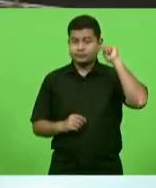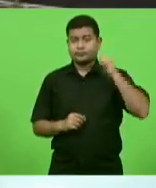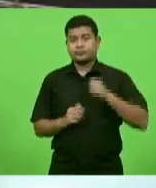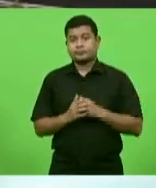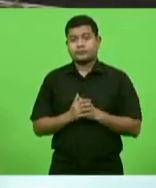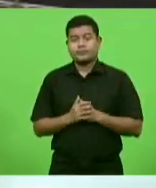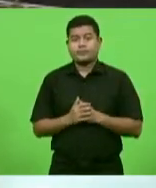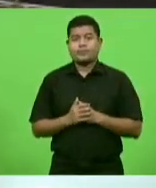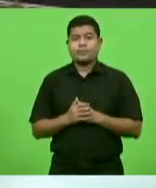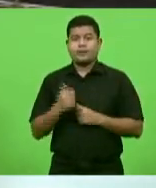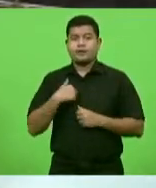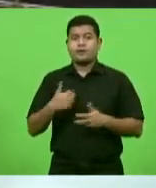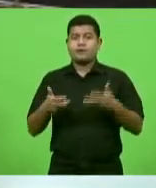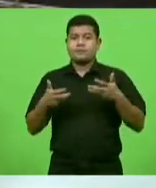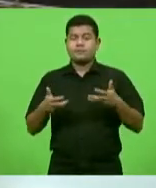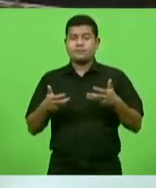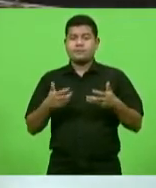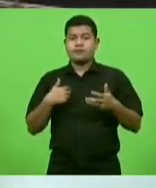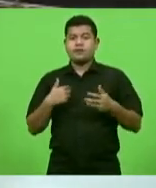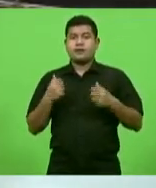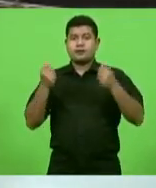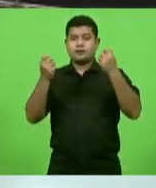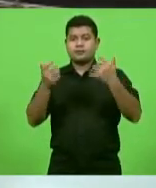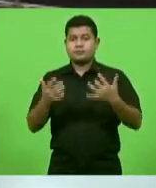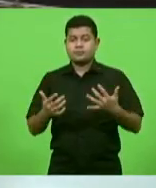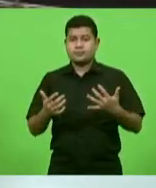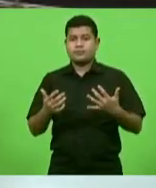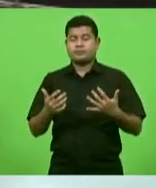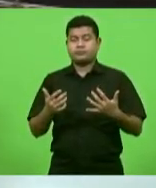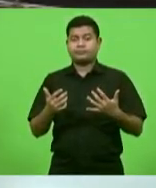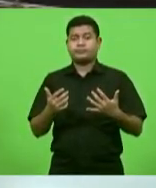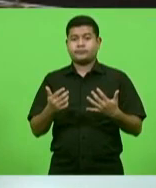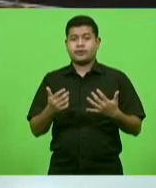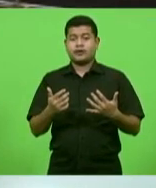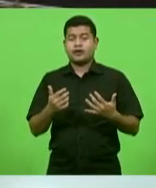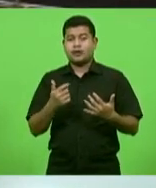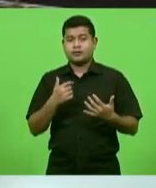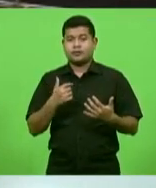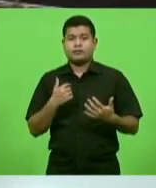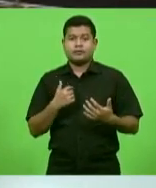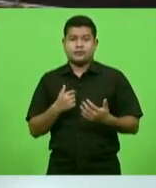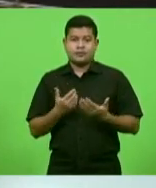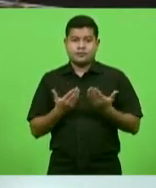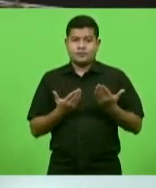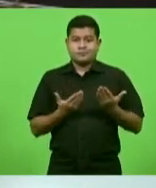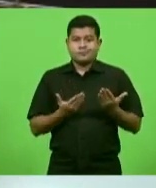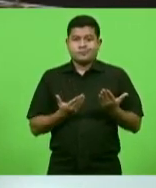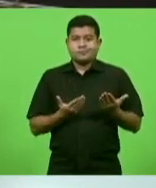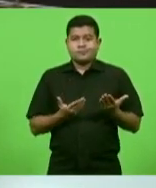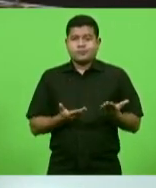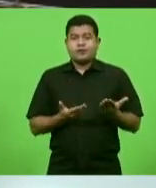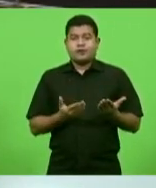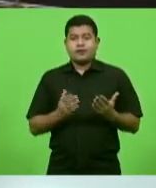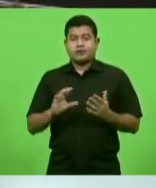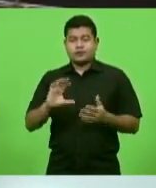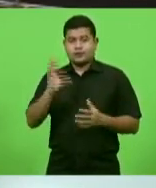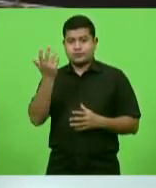a esses Fatos supervenientes e a partir